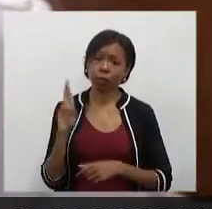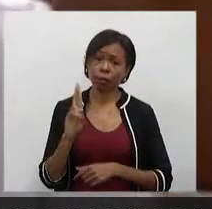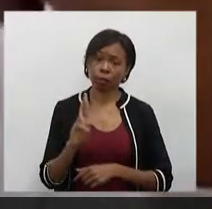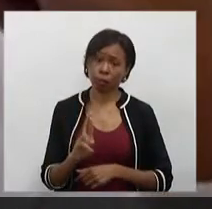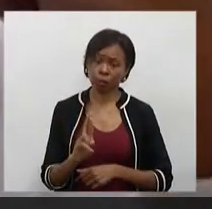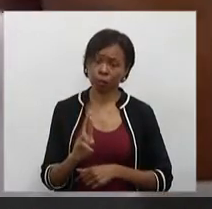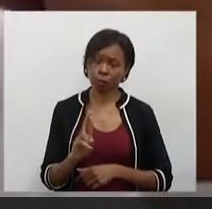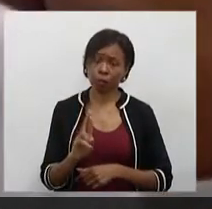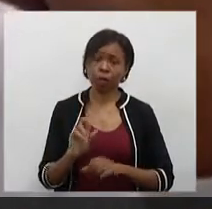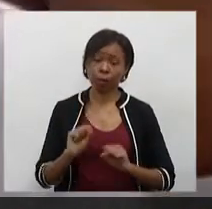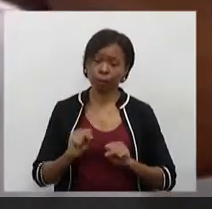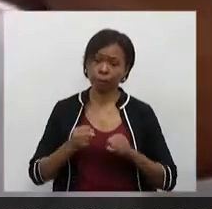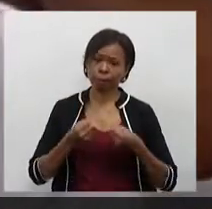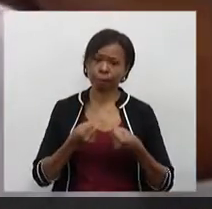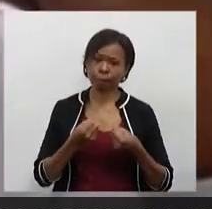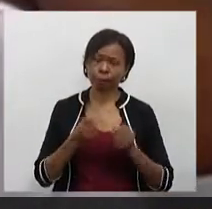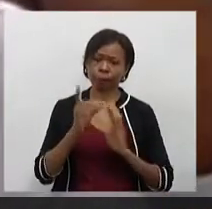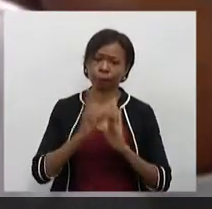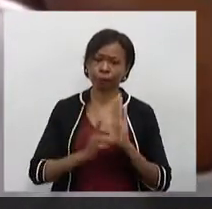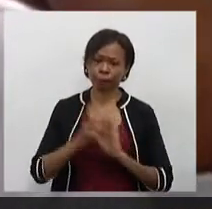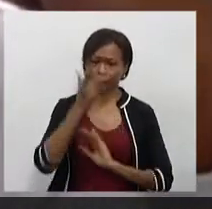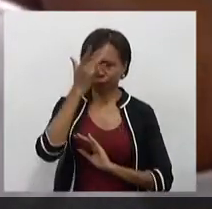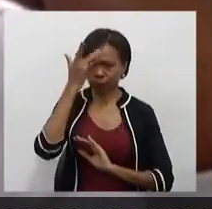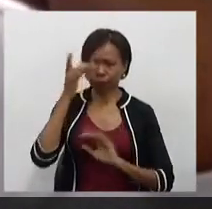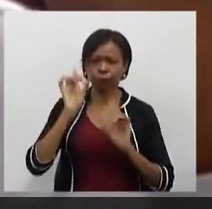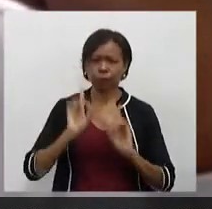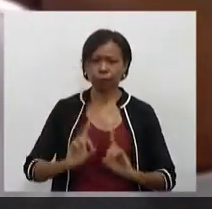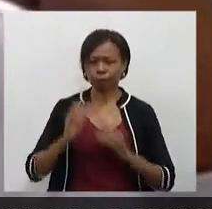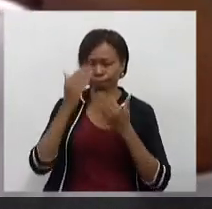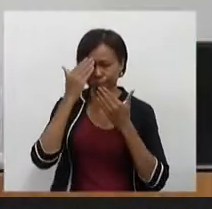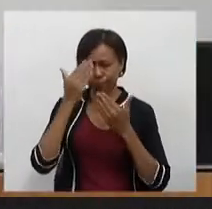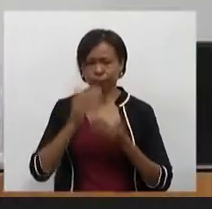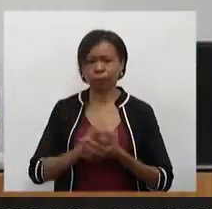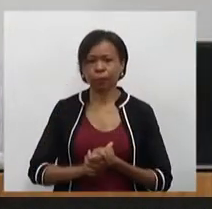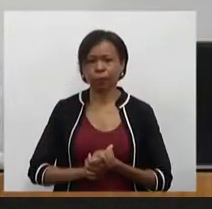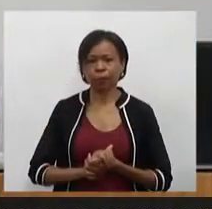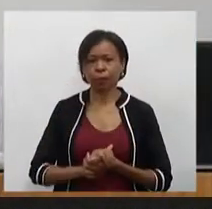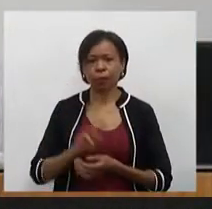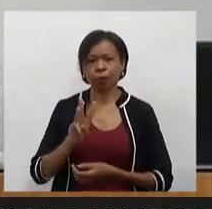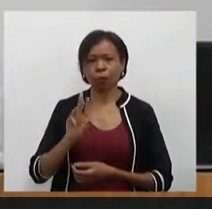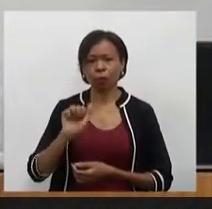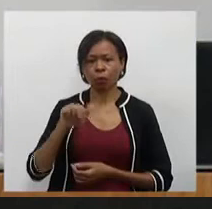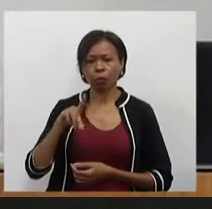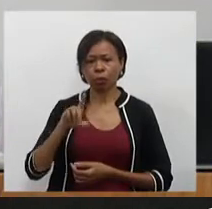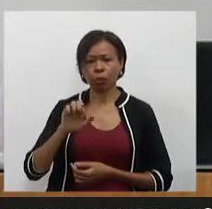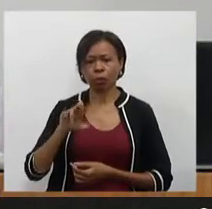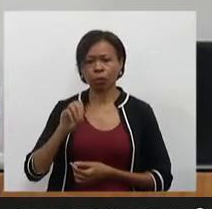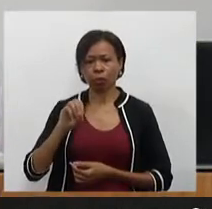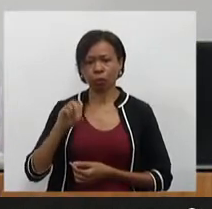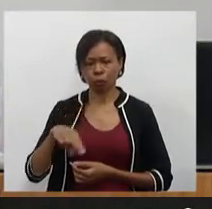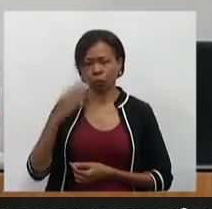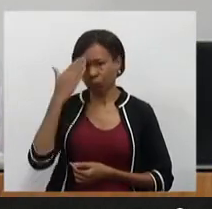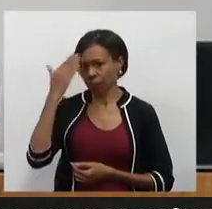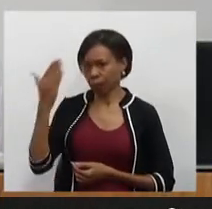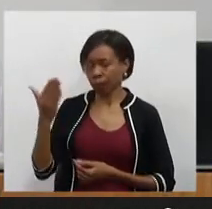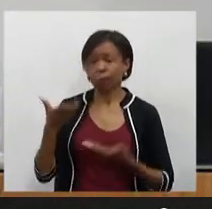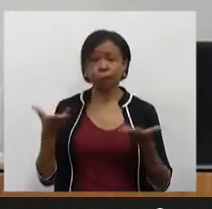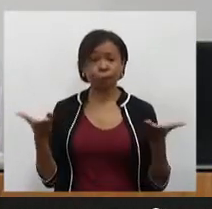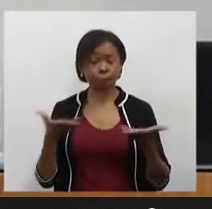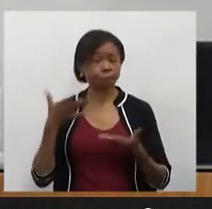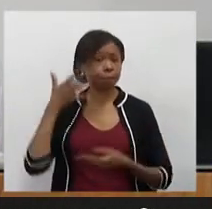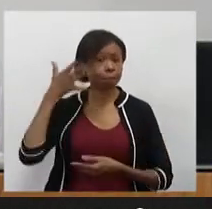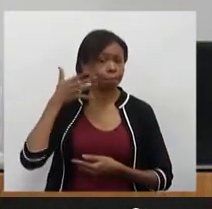dos direitos da pessoa com deficiência. Muito obrigado, viu? Muito obrigado, Anderson. Vou passar agora